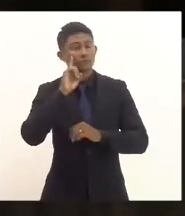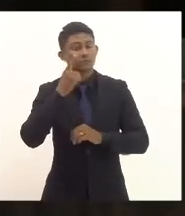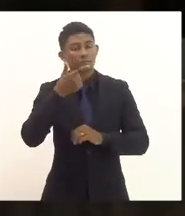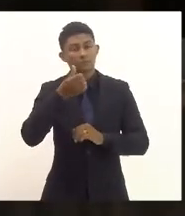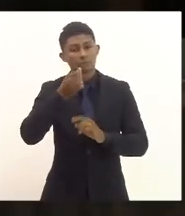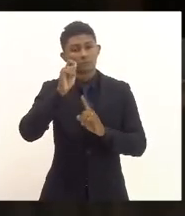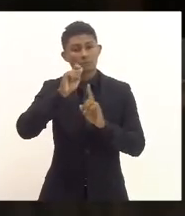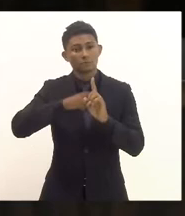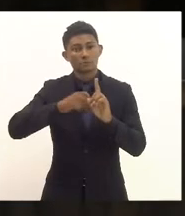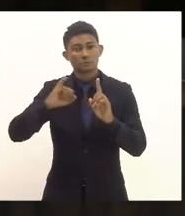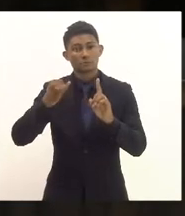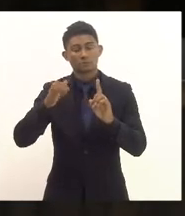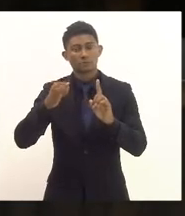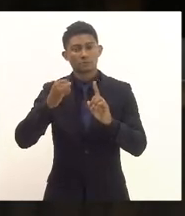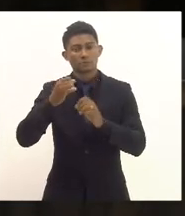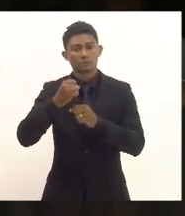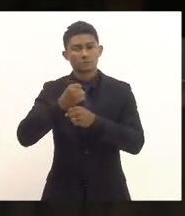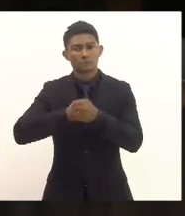seis de Janeiro de